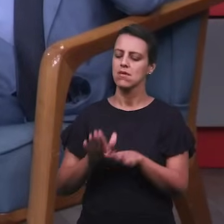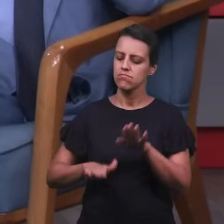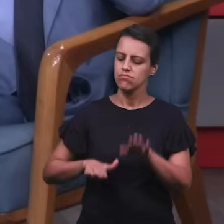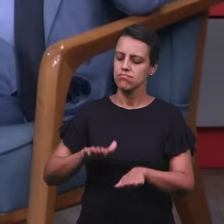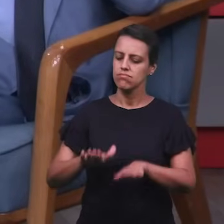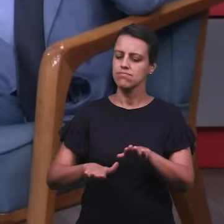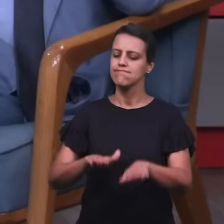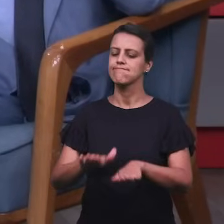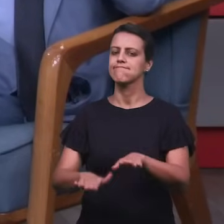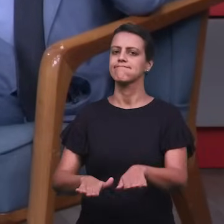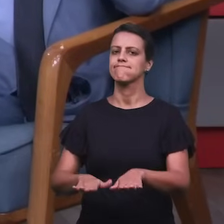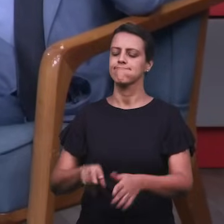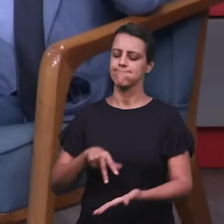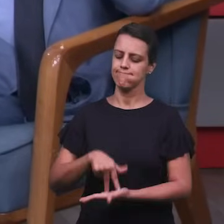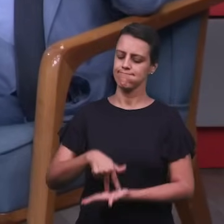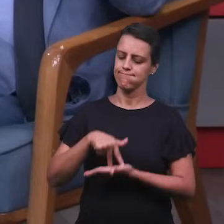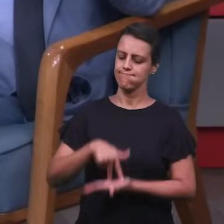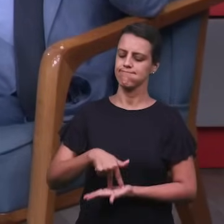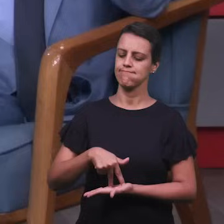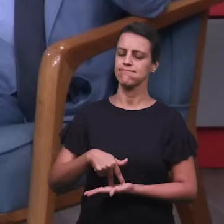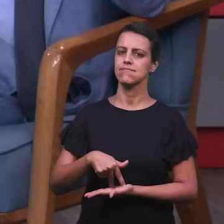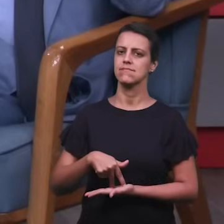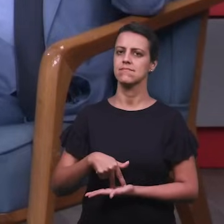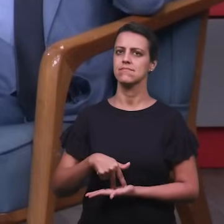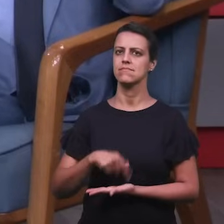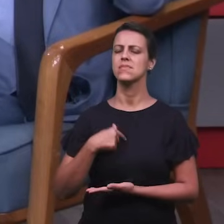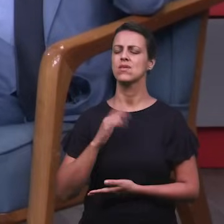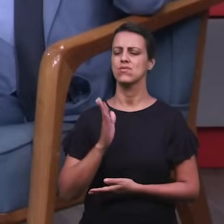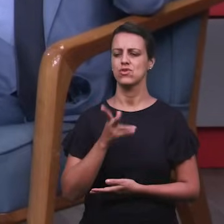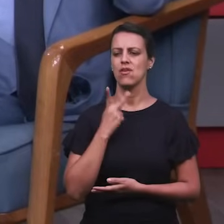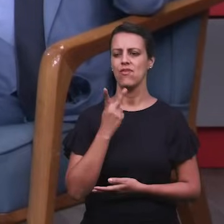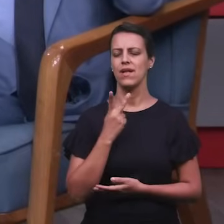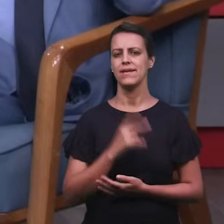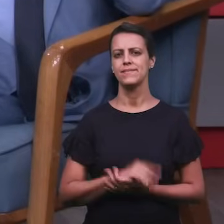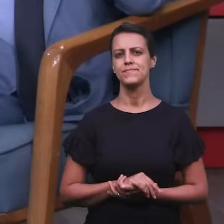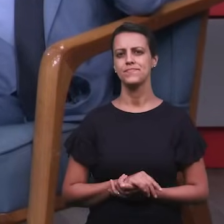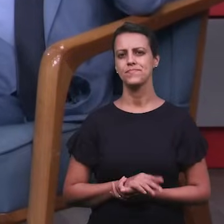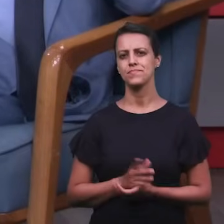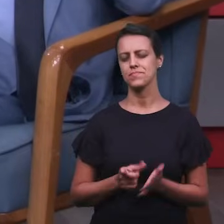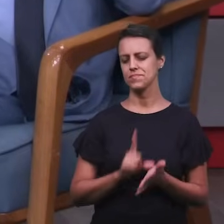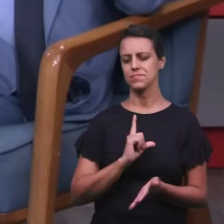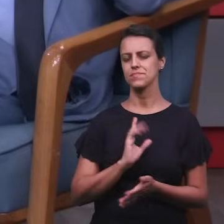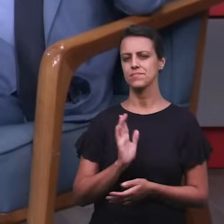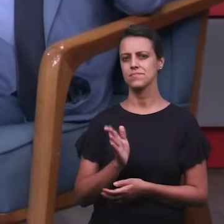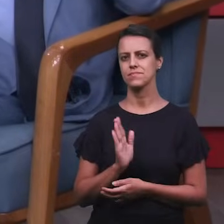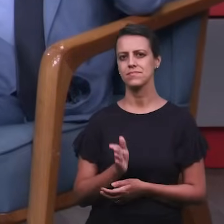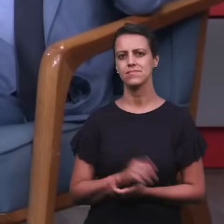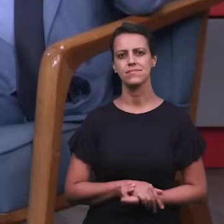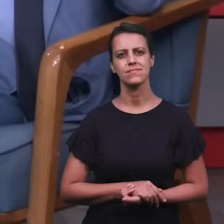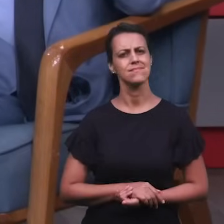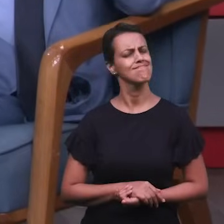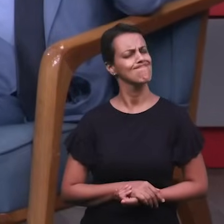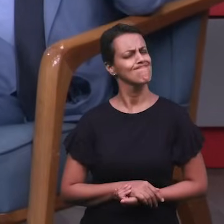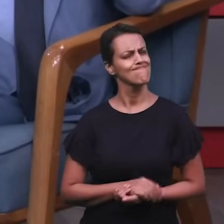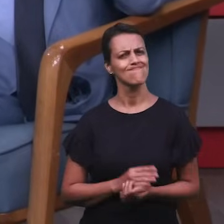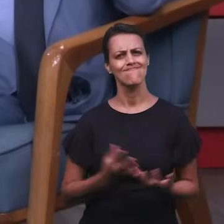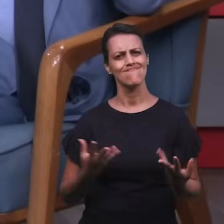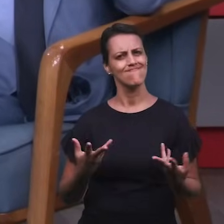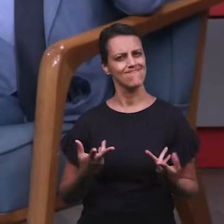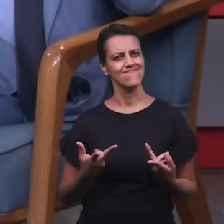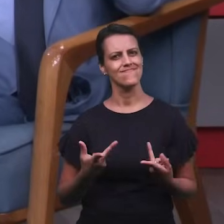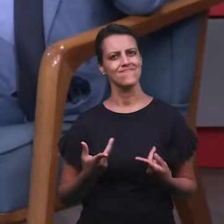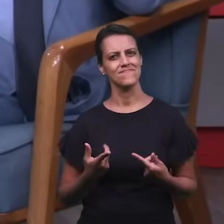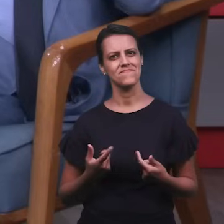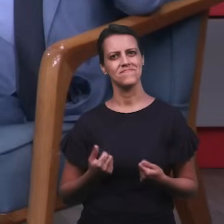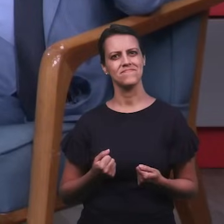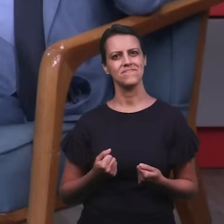a sustentação para a mudança do passo. Também já falei isso no evento anterior. Que coisa extraordinária! Então